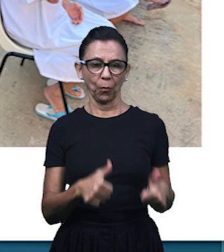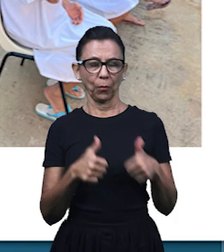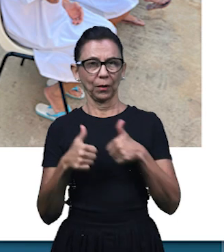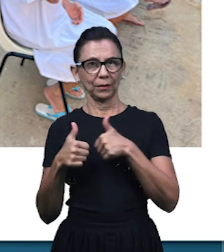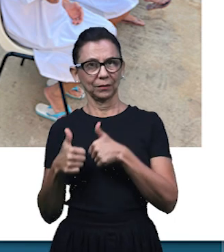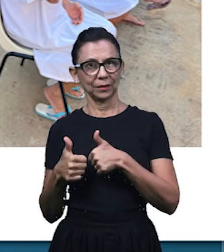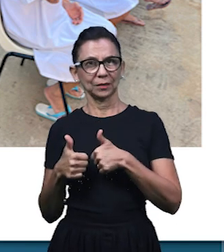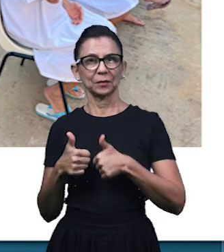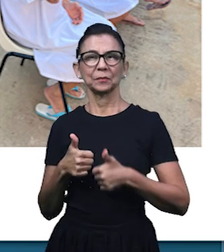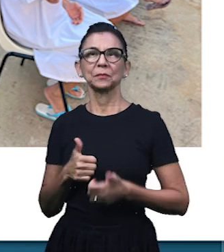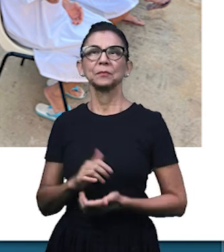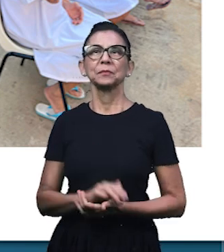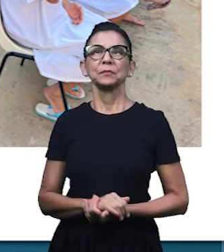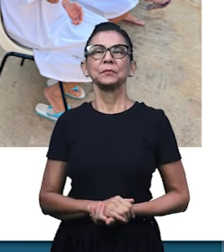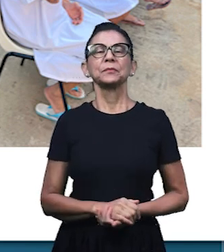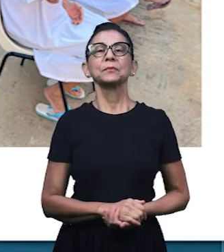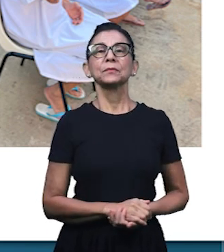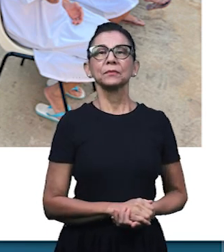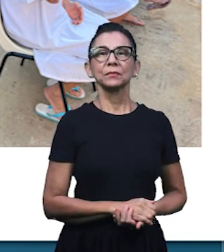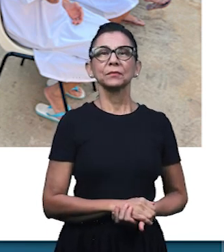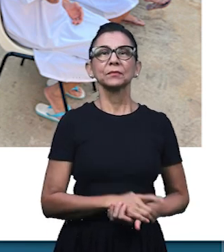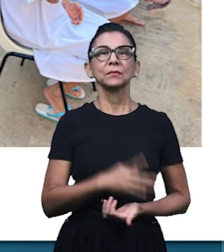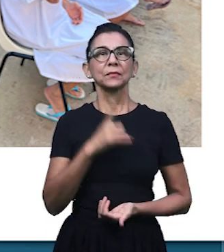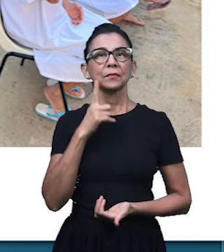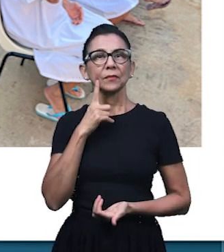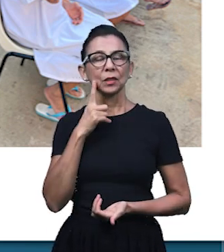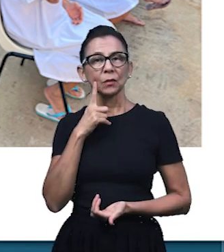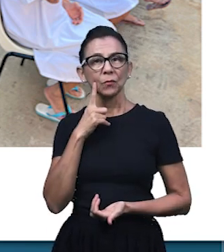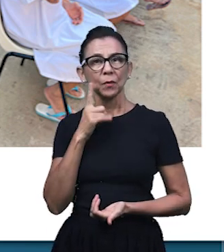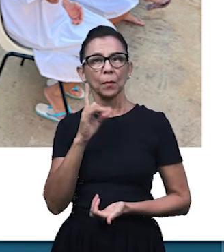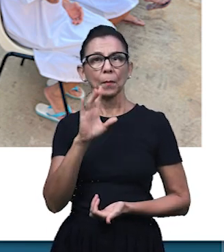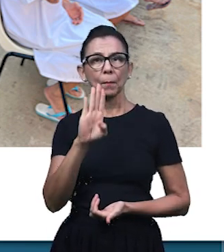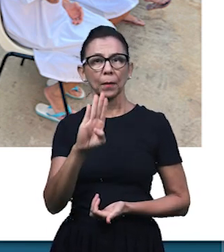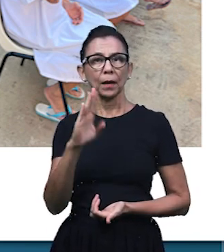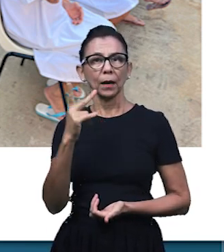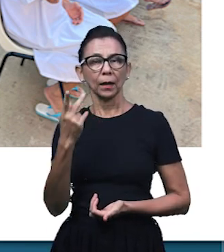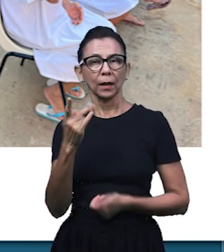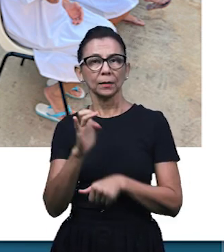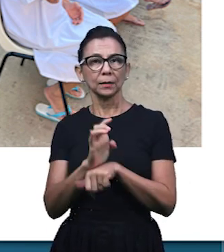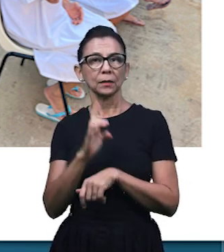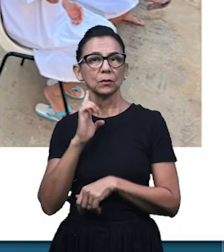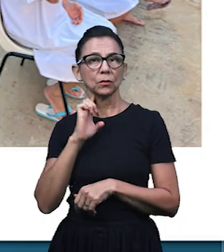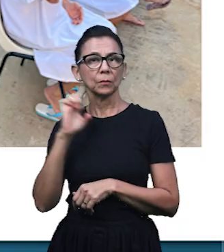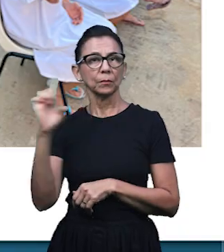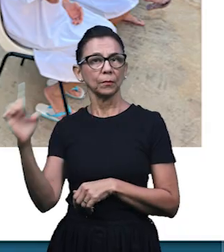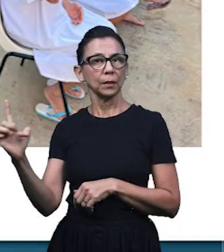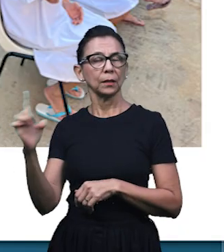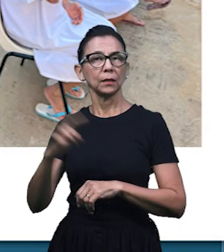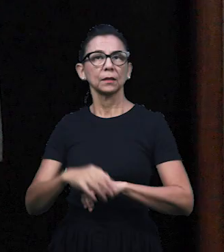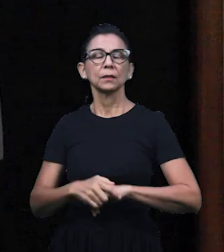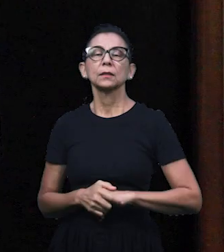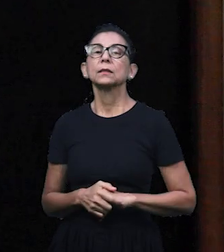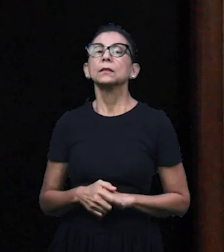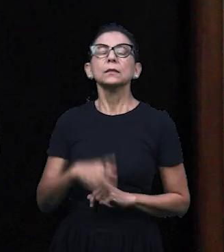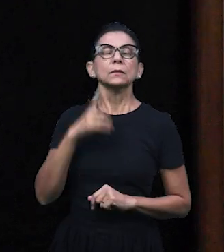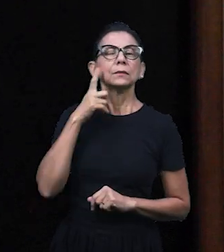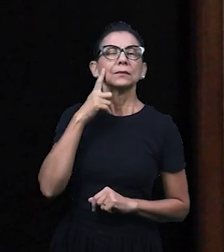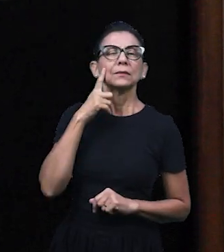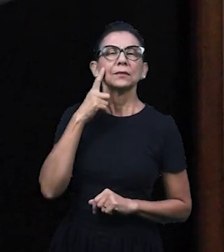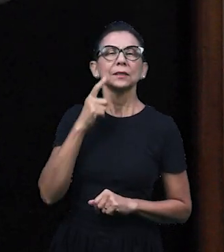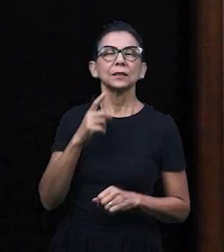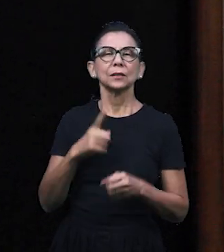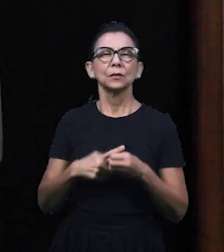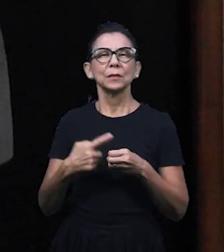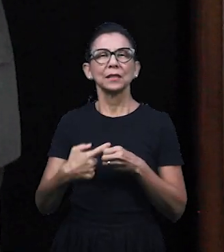imersão, e nós vemos os batismos realizados da igreja ali em Belo Horizonte, Minas Gerais. Agora a gente vai ainda no estado de Minas Gerais para uma